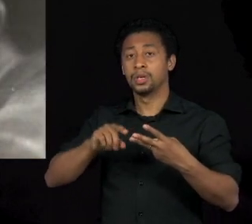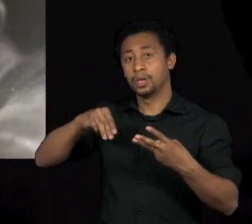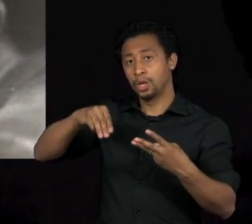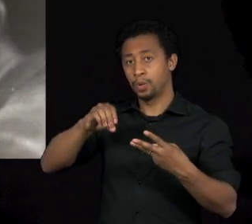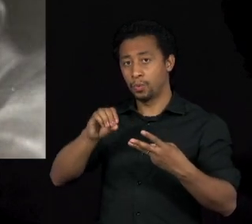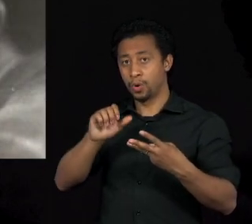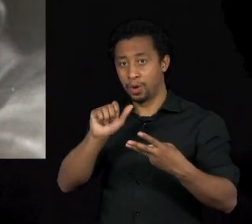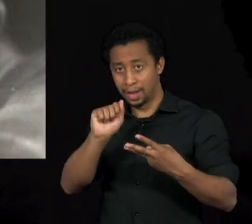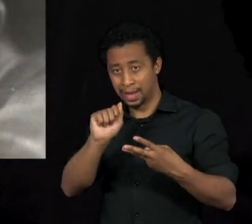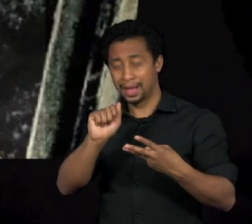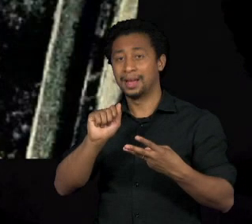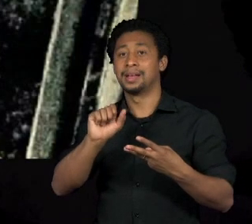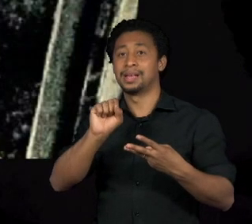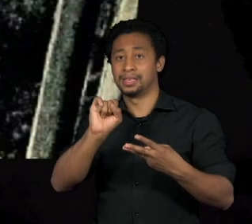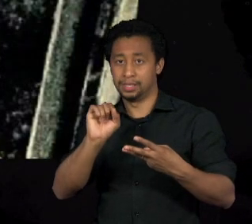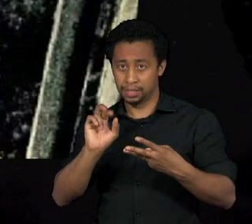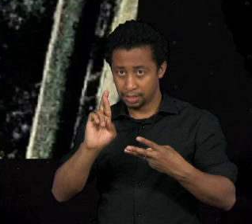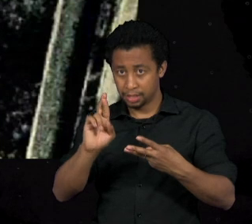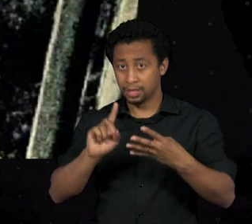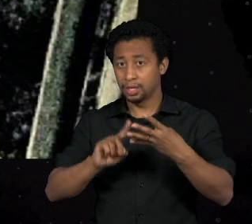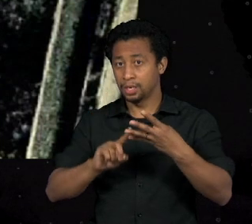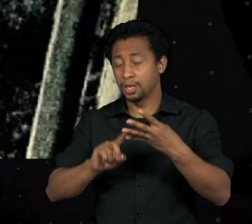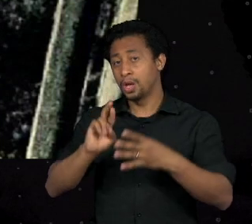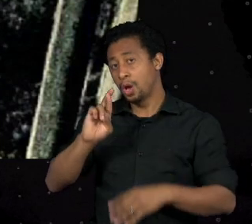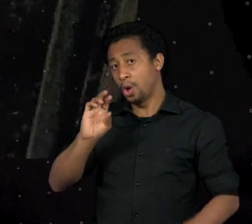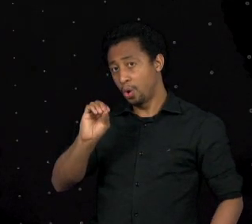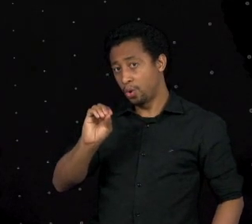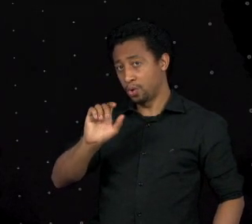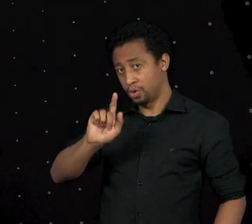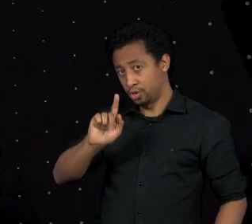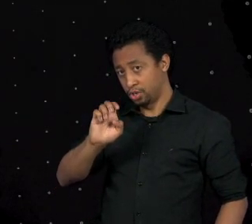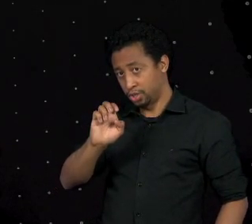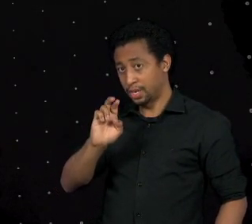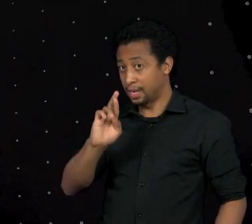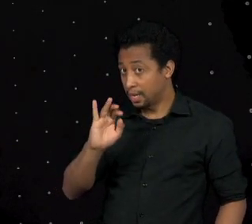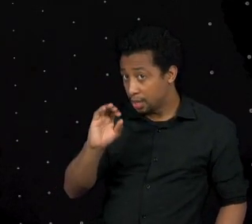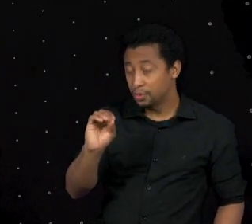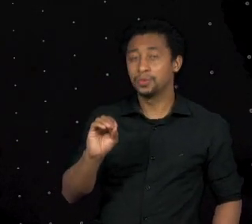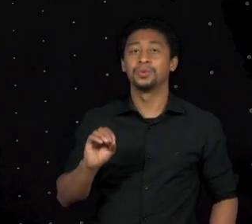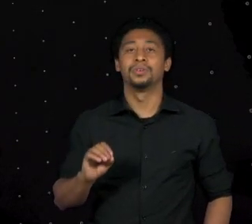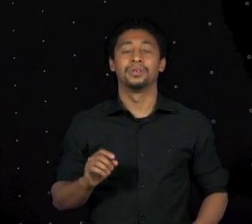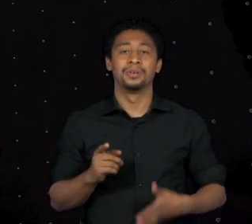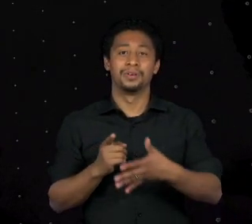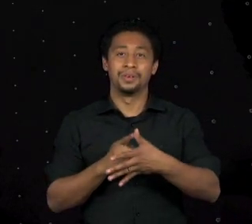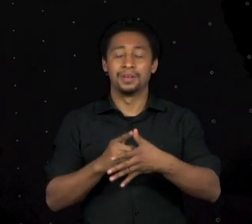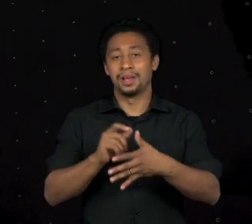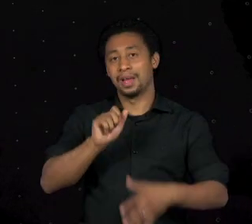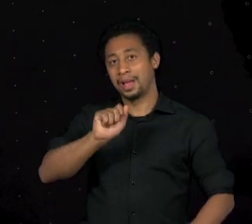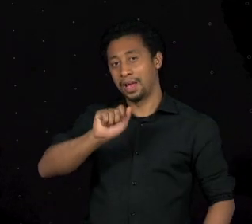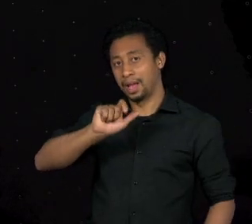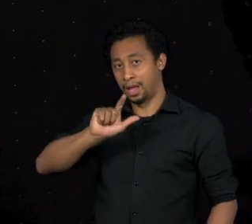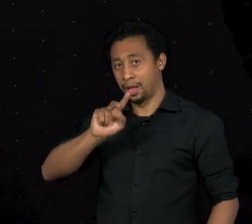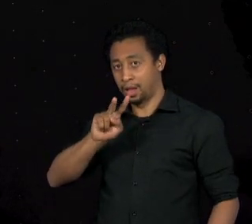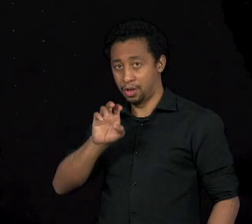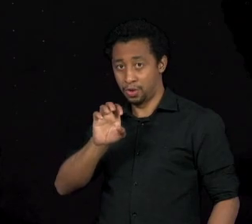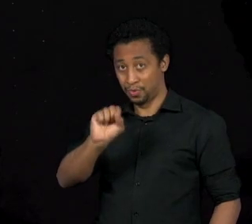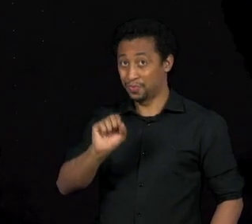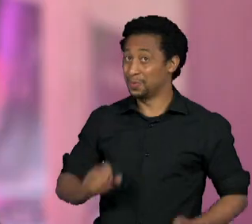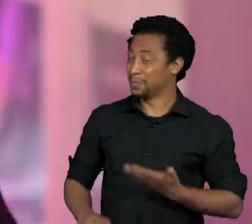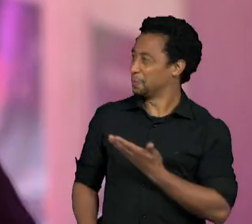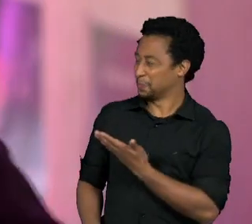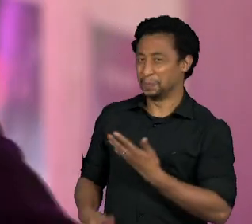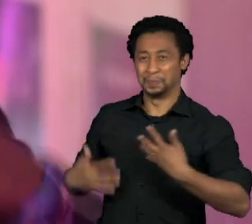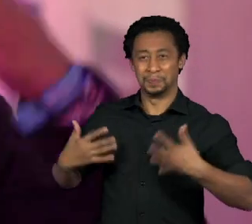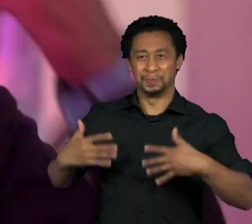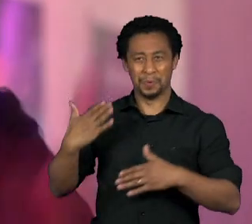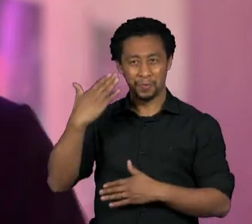do Retirada da Laguna, Rogério do Prá. Falaria do Henrique Alves de Mesquita, né? Conhecido como Beethoven brasileiro.